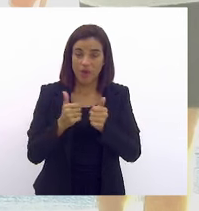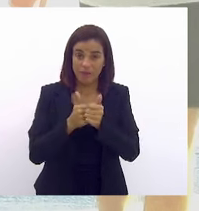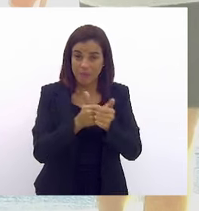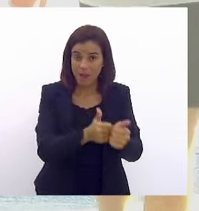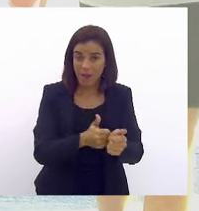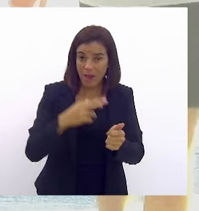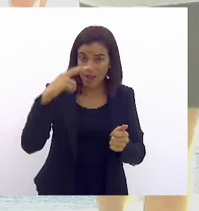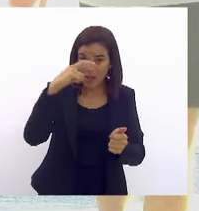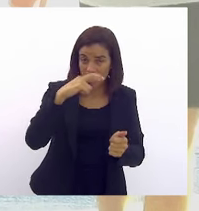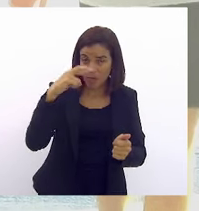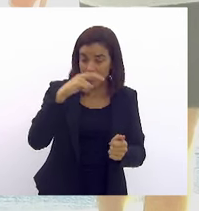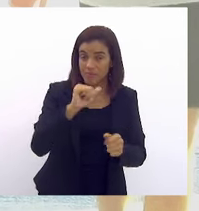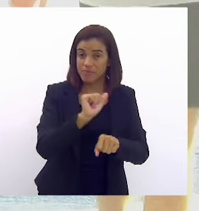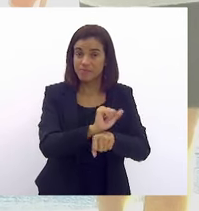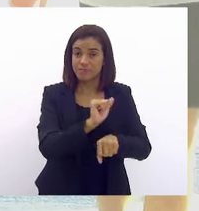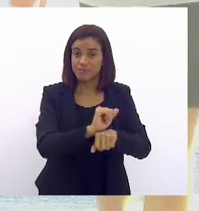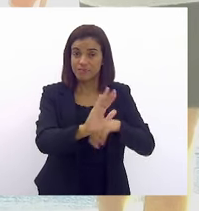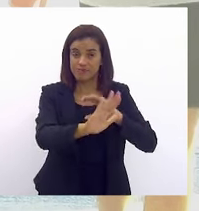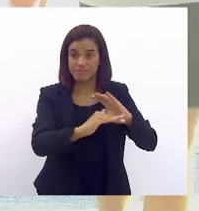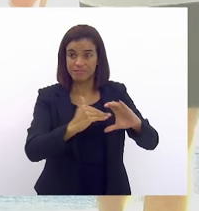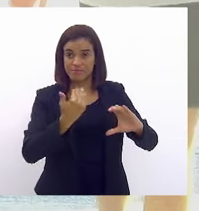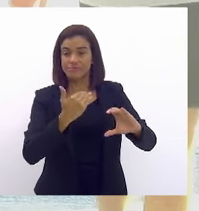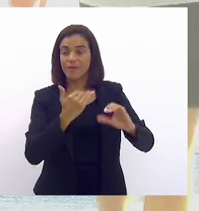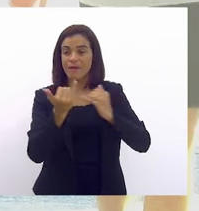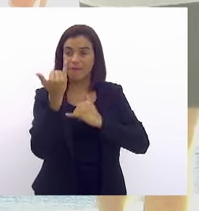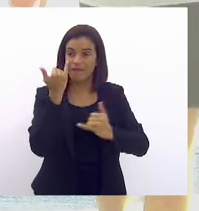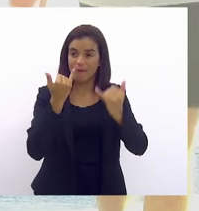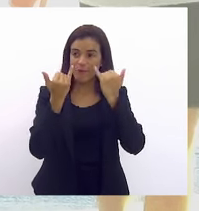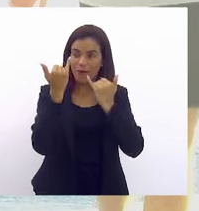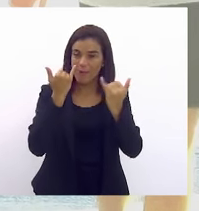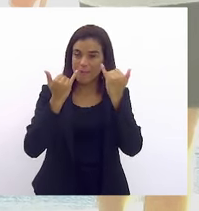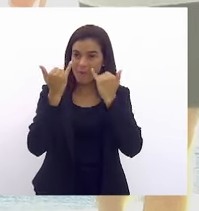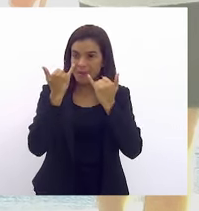no aguardo de vocês mandarem a informação de